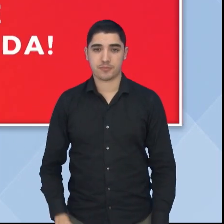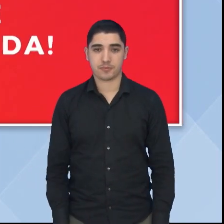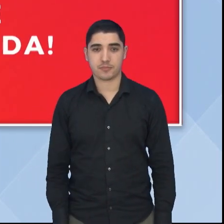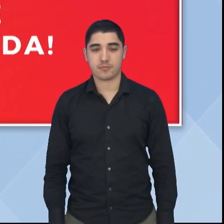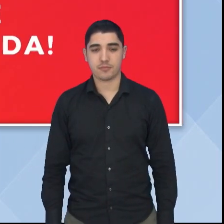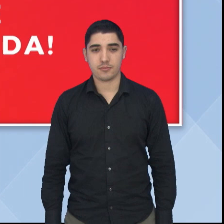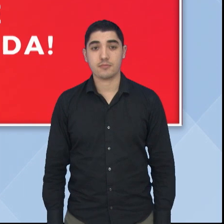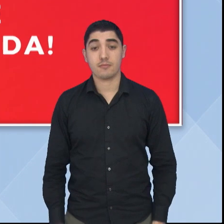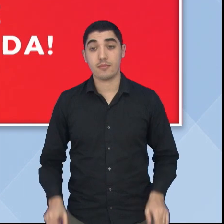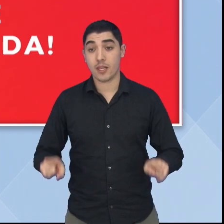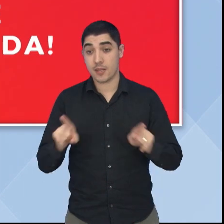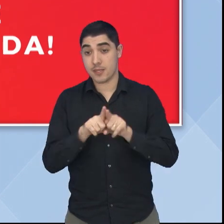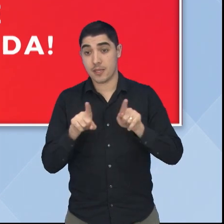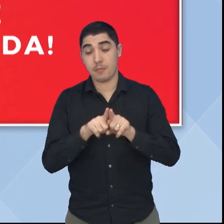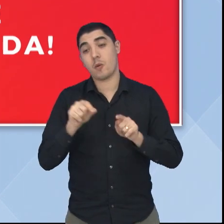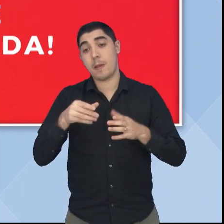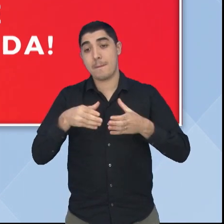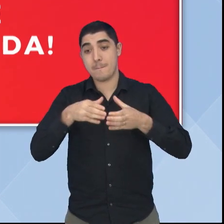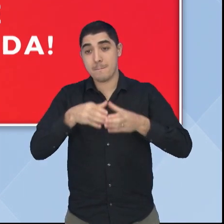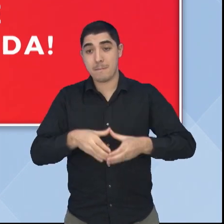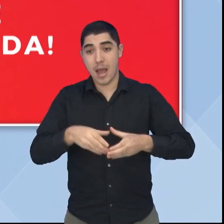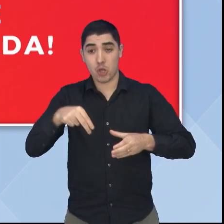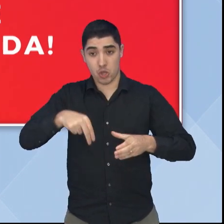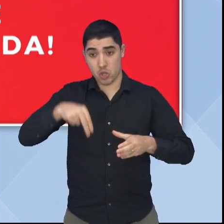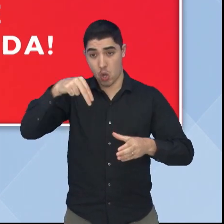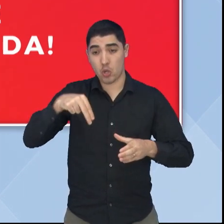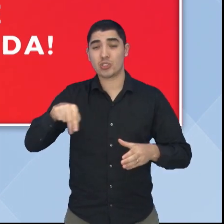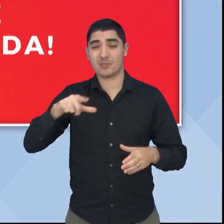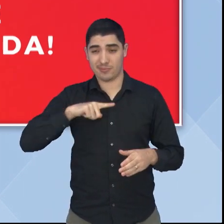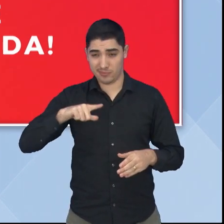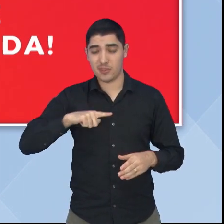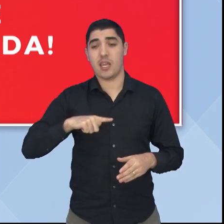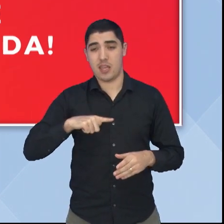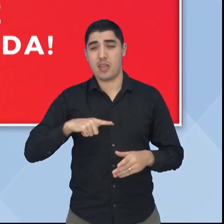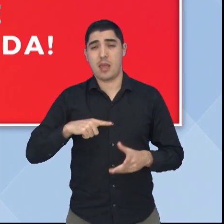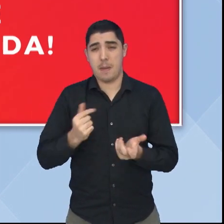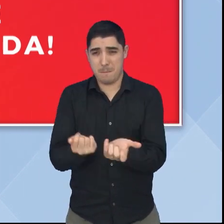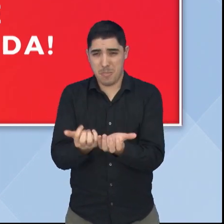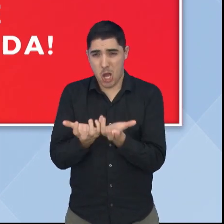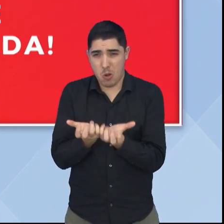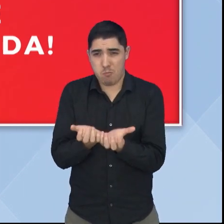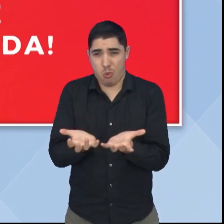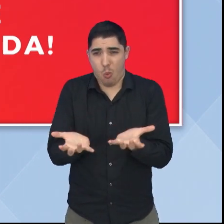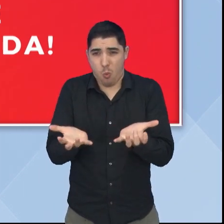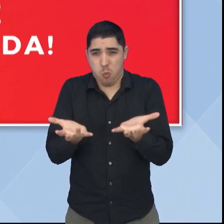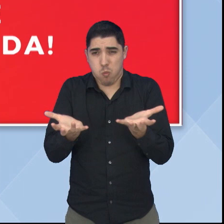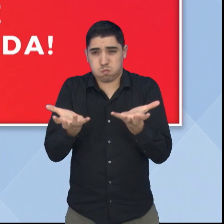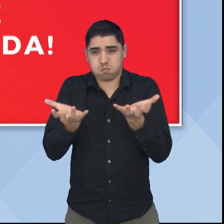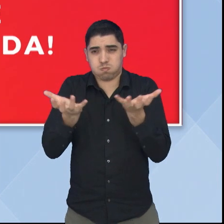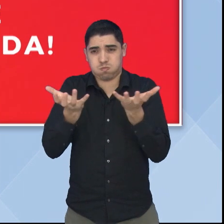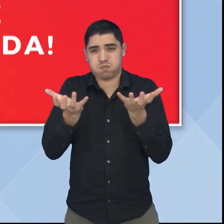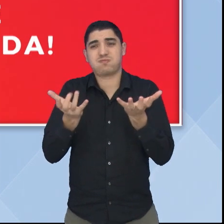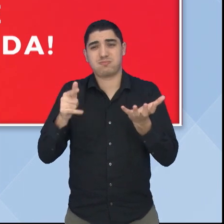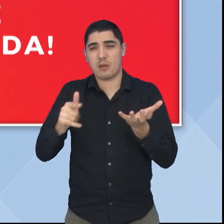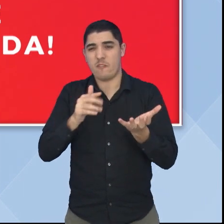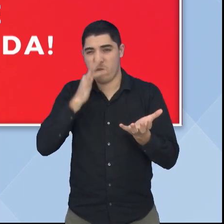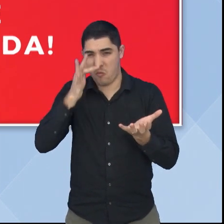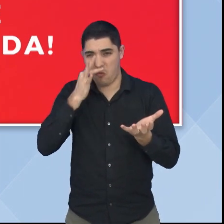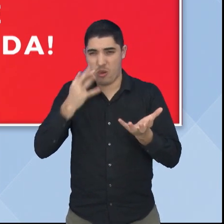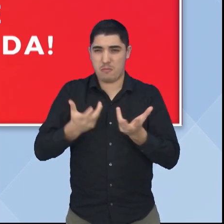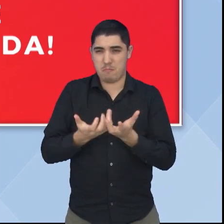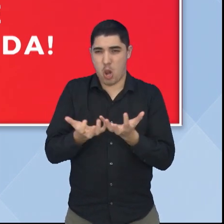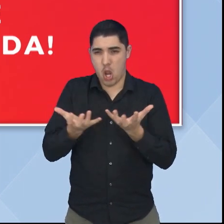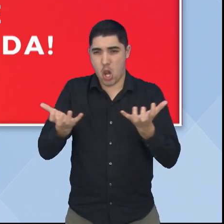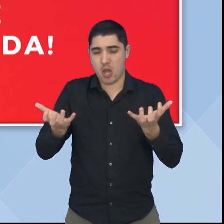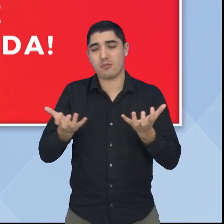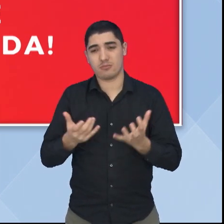colocar aqui que também na Zona Norte, o Mato Alto, tem lá o problema com transporte na estrada do São João. Antes